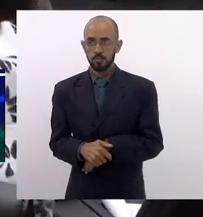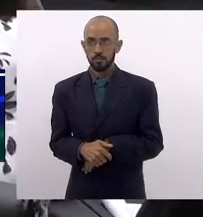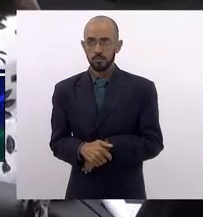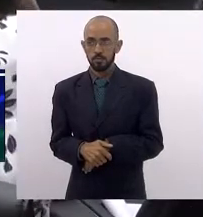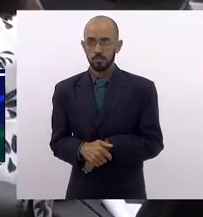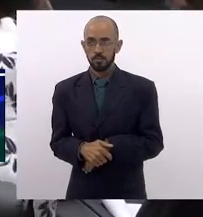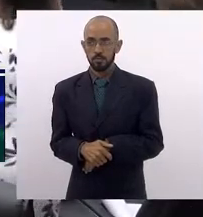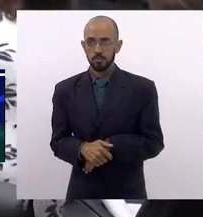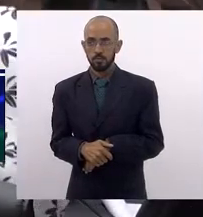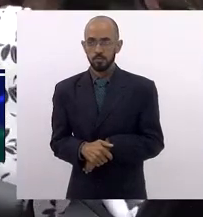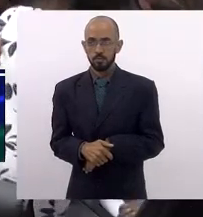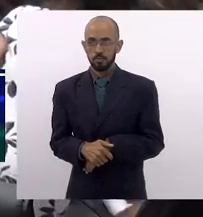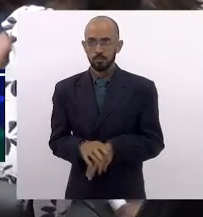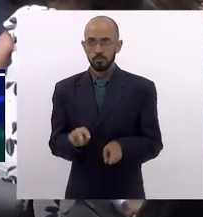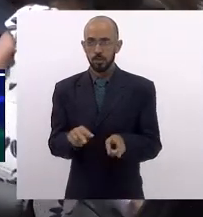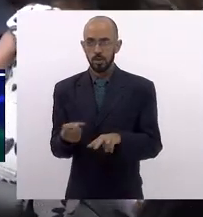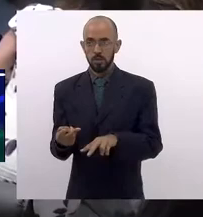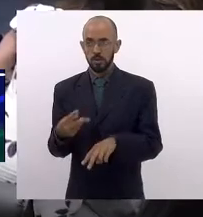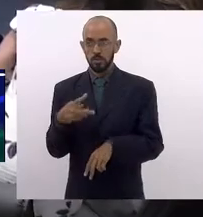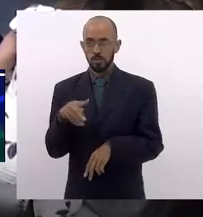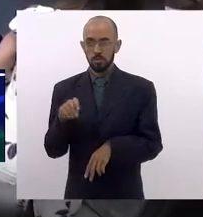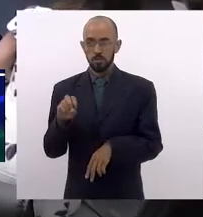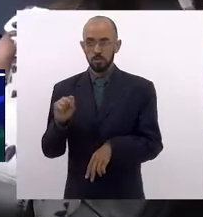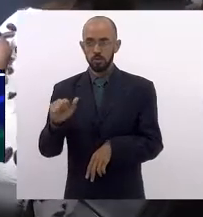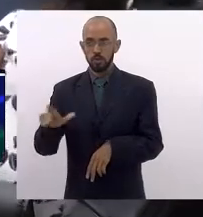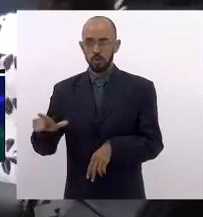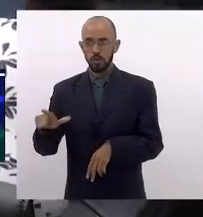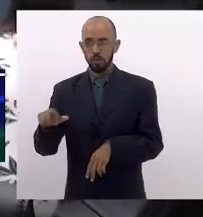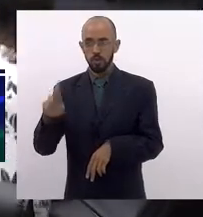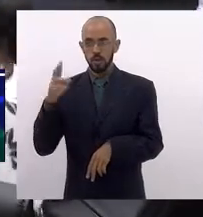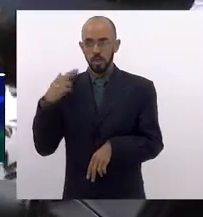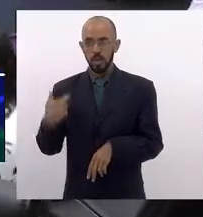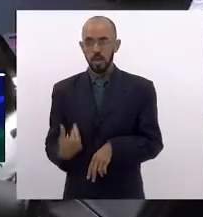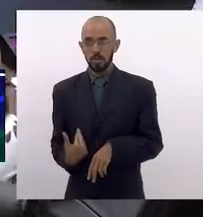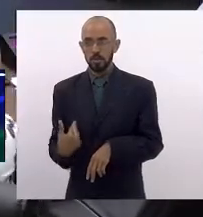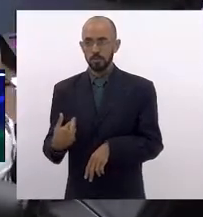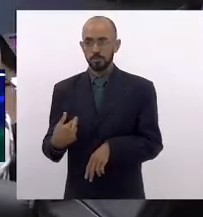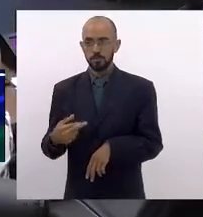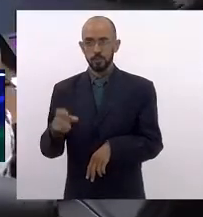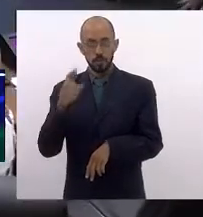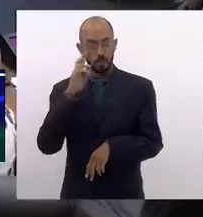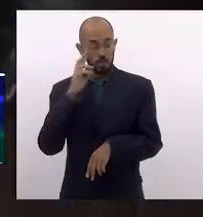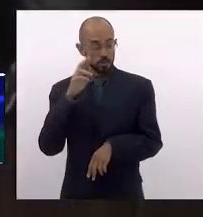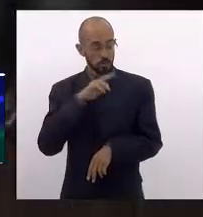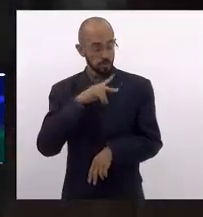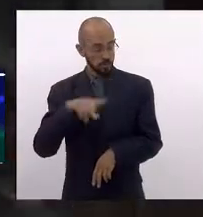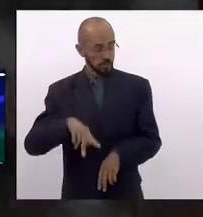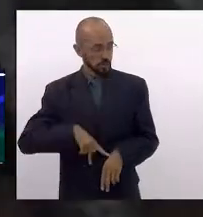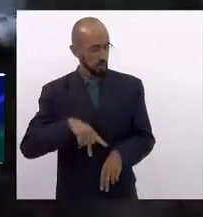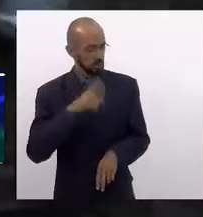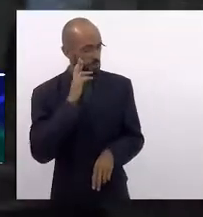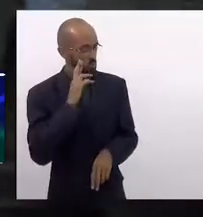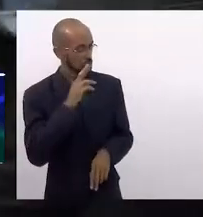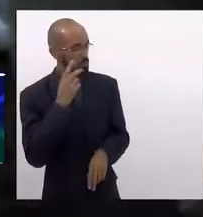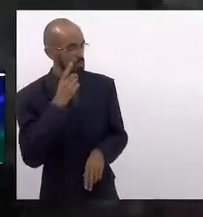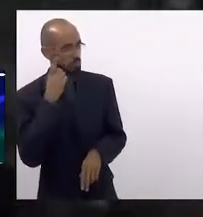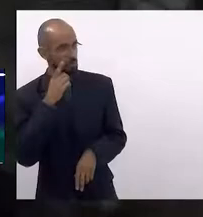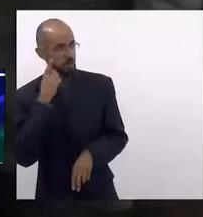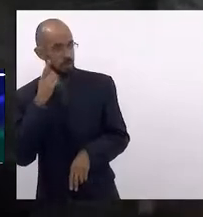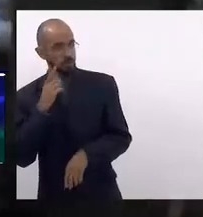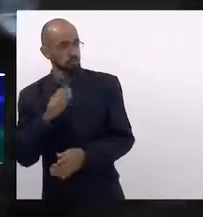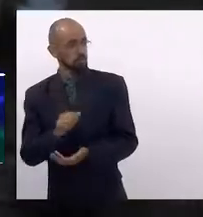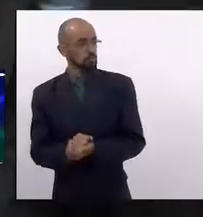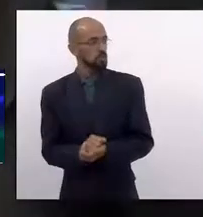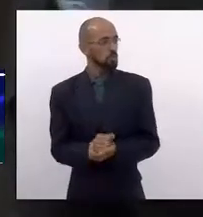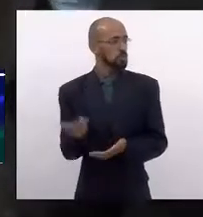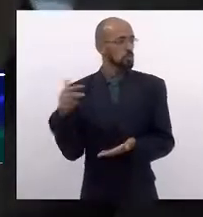e vai carregar pelo pessoal deputada Renata o senhor presidente senhoras deputadas e senhores deputados